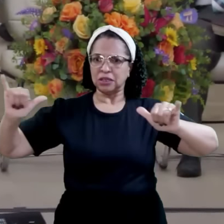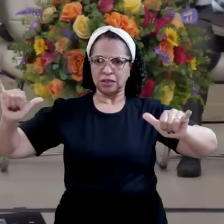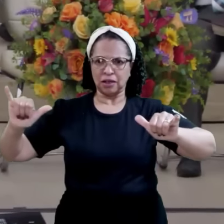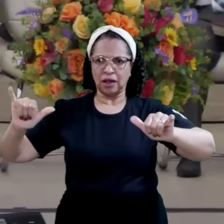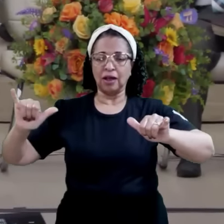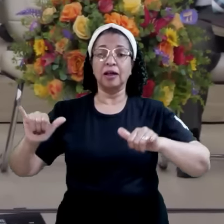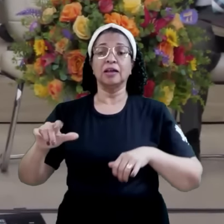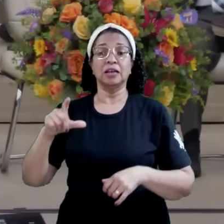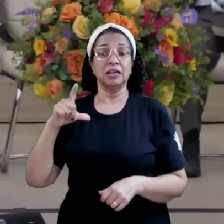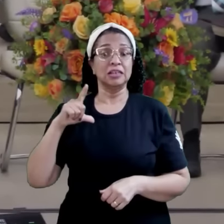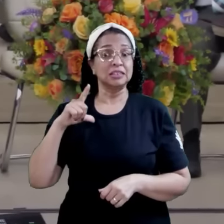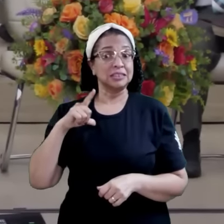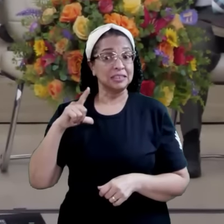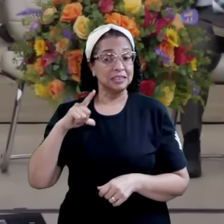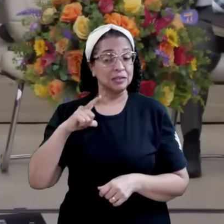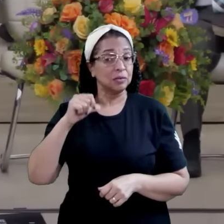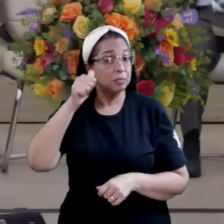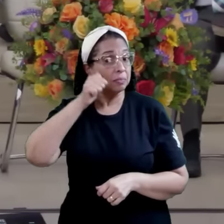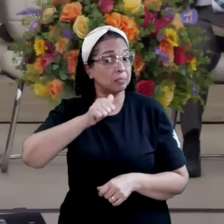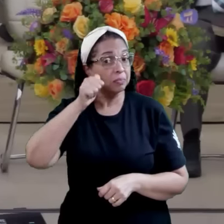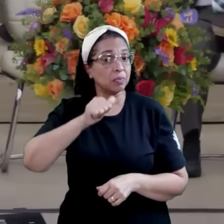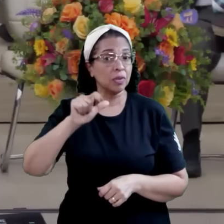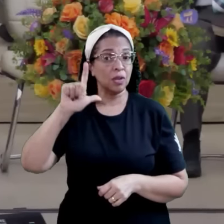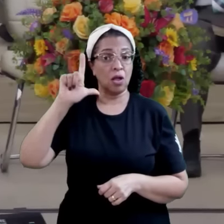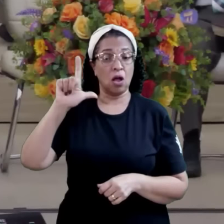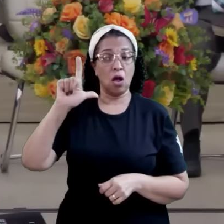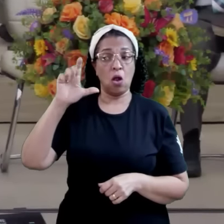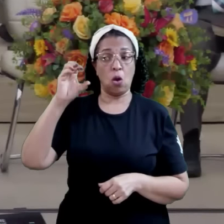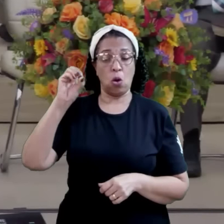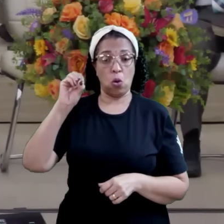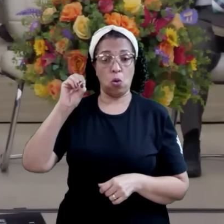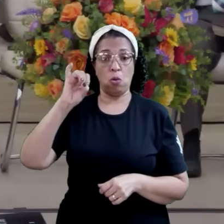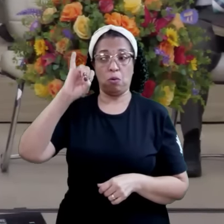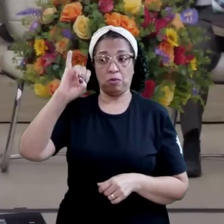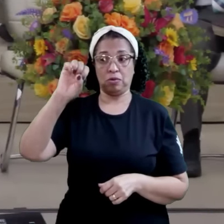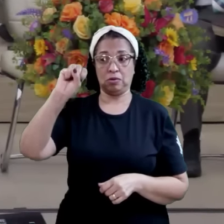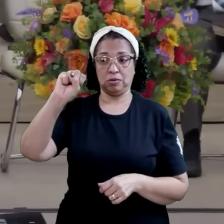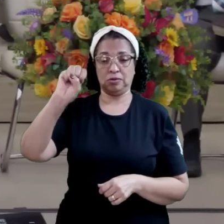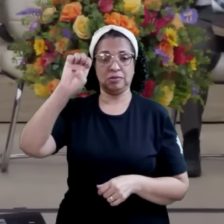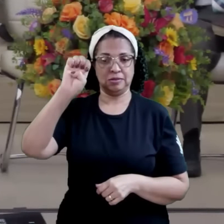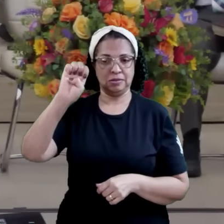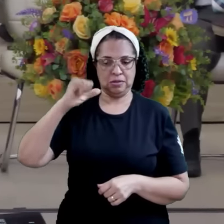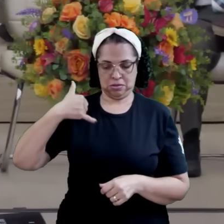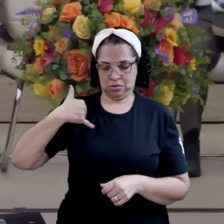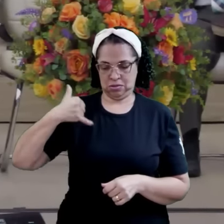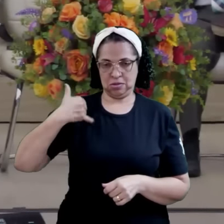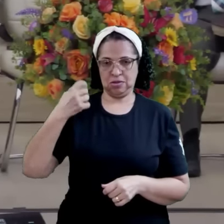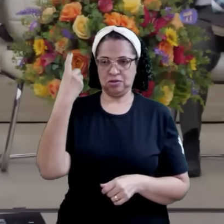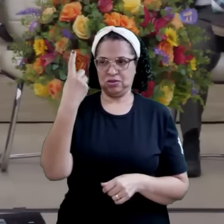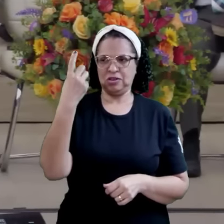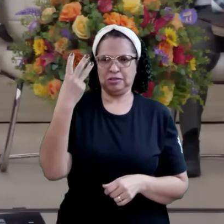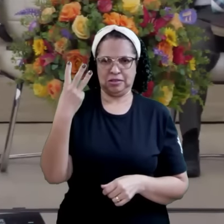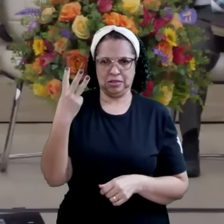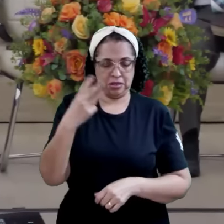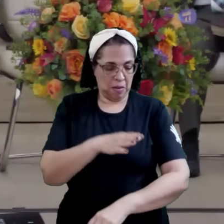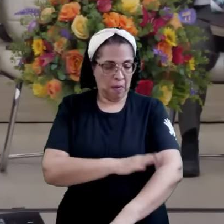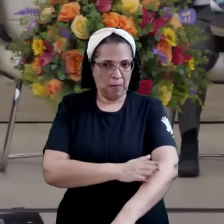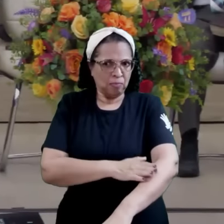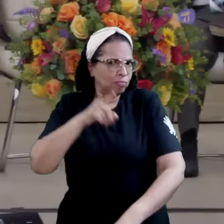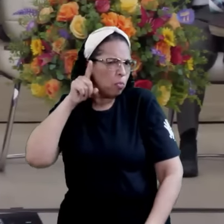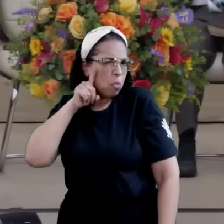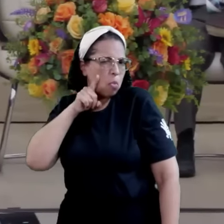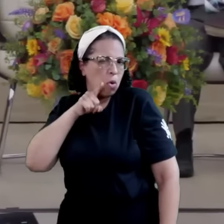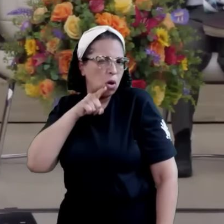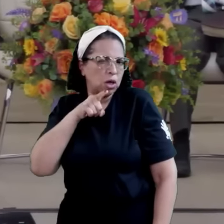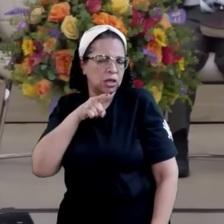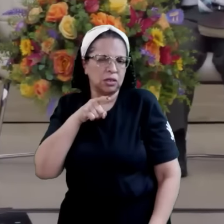chamada louiz 13 anos na época uma moça de pele morena ela começou a tremer ela tremia